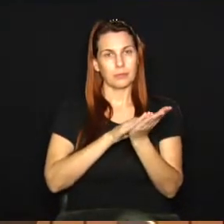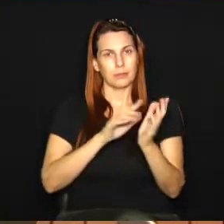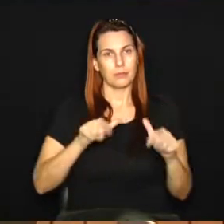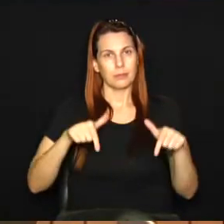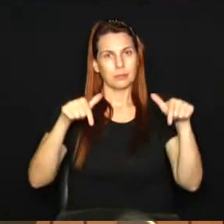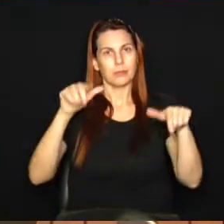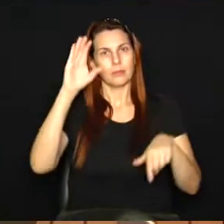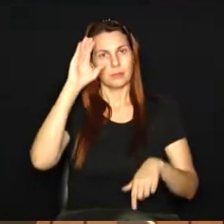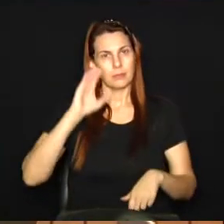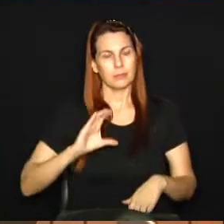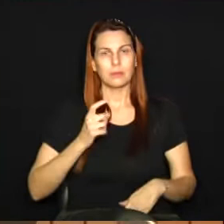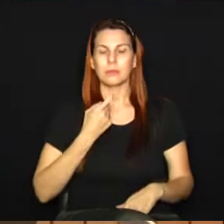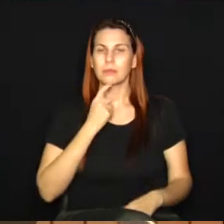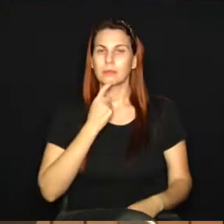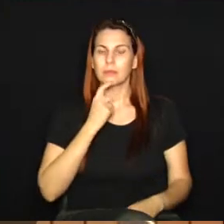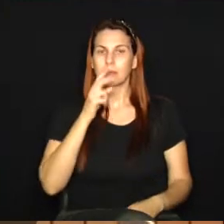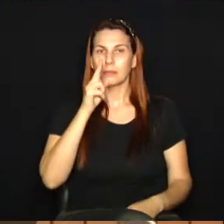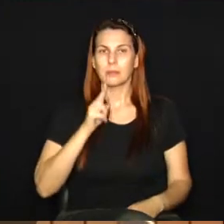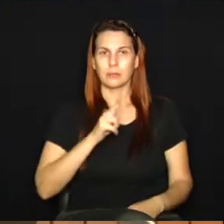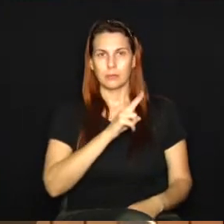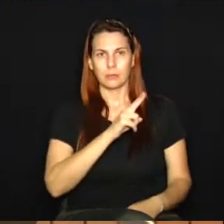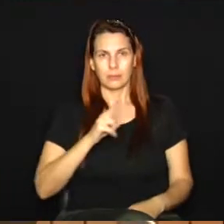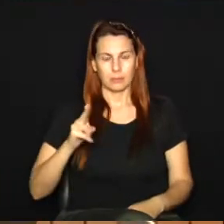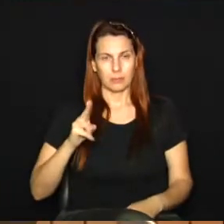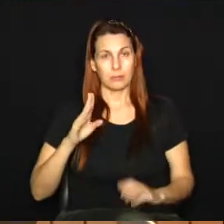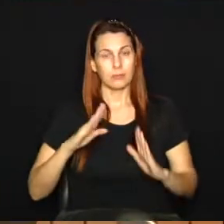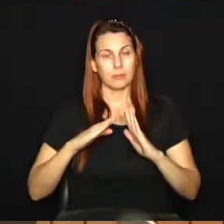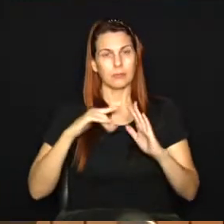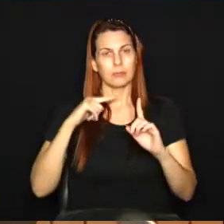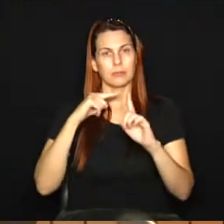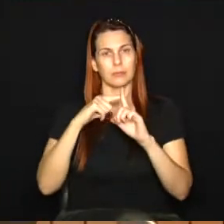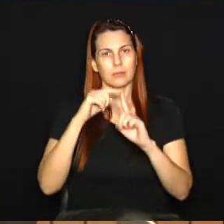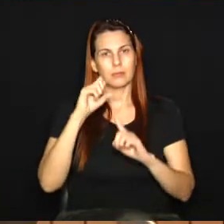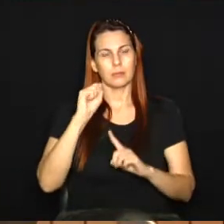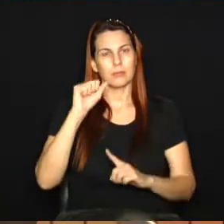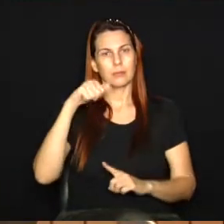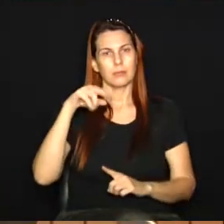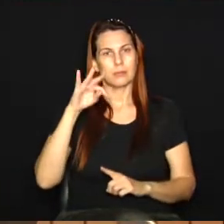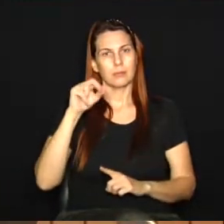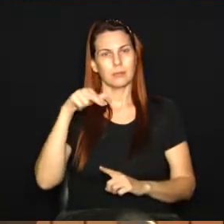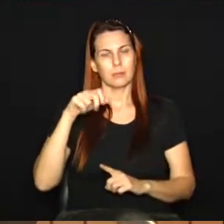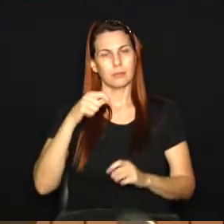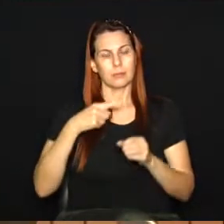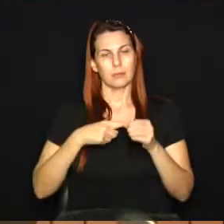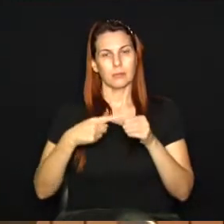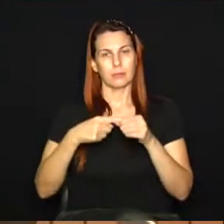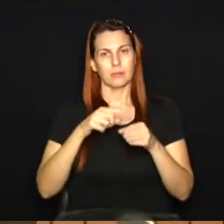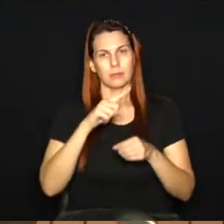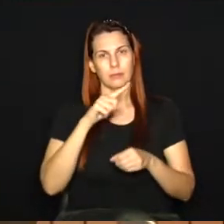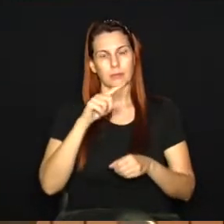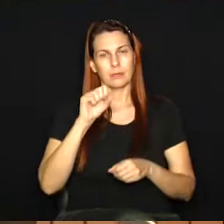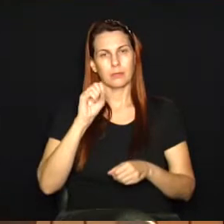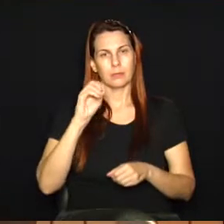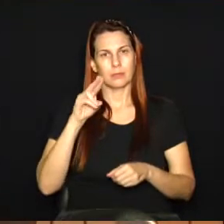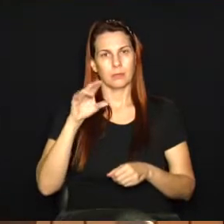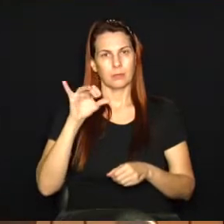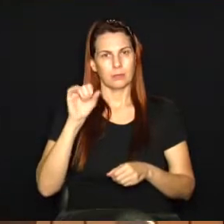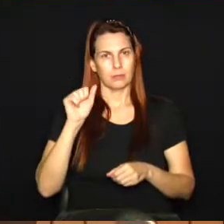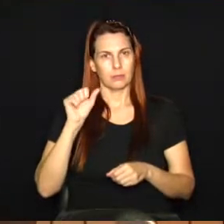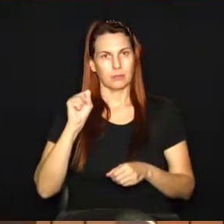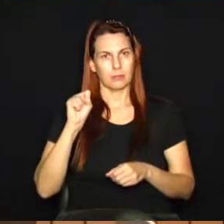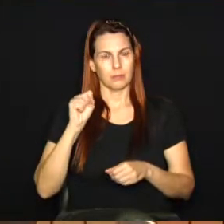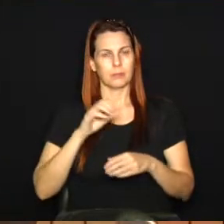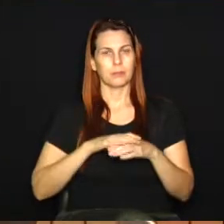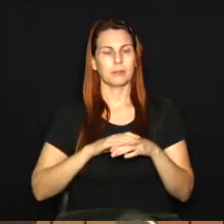Amistalden, pároco da paróquia Santana do distrito de Sousas, daqui de Campinas, por proposição do